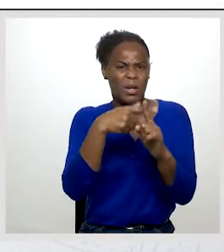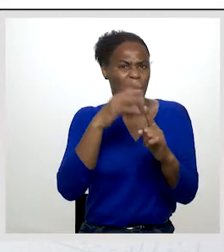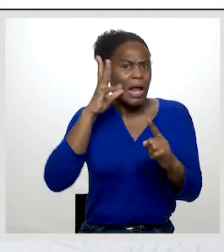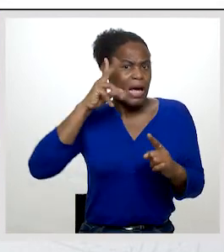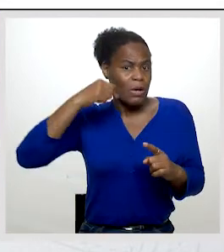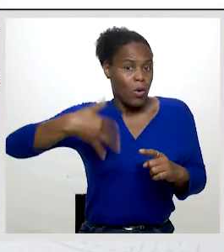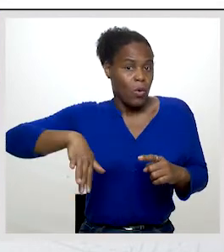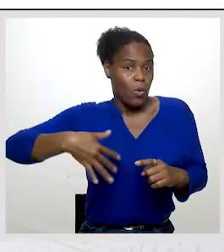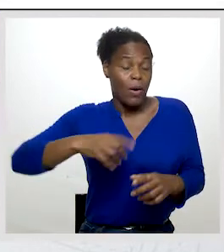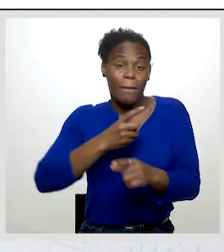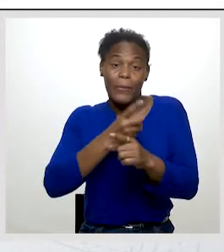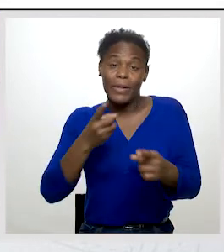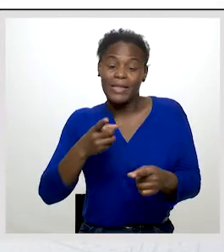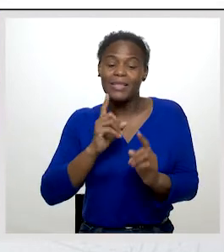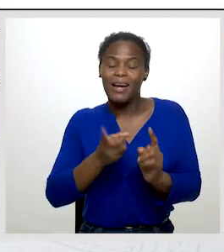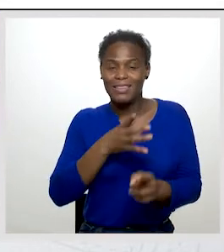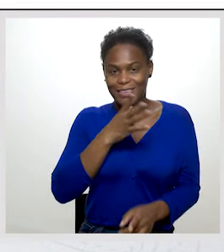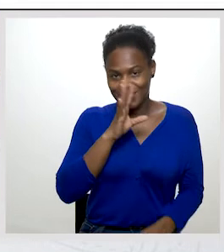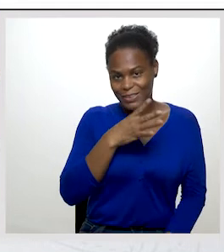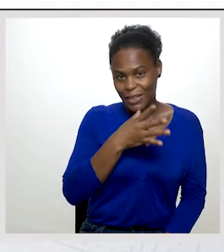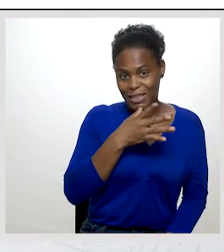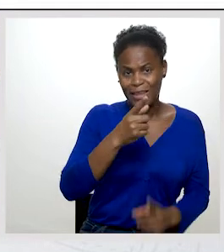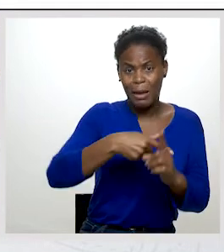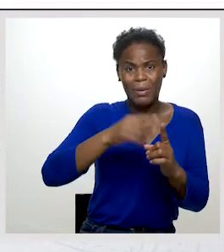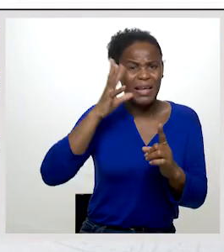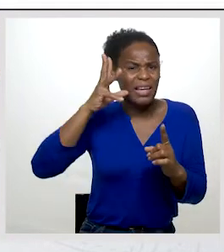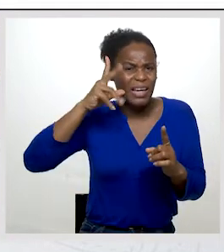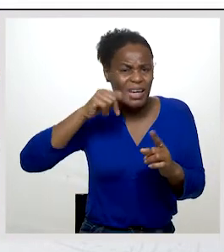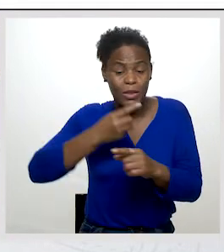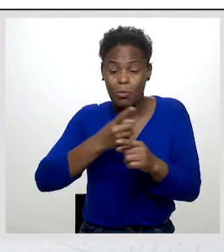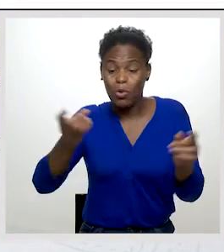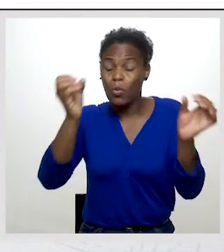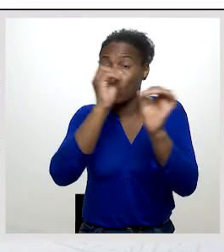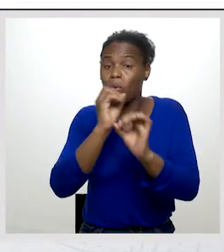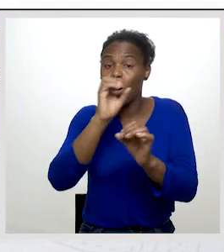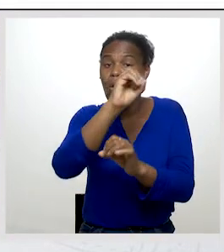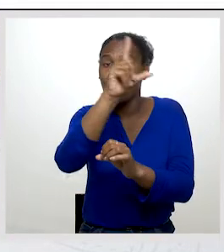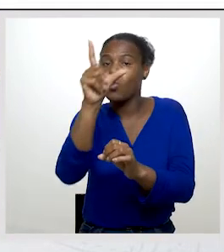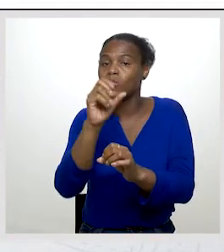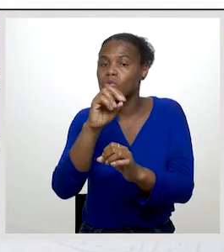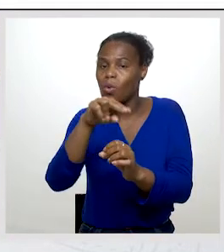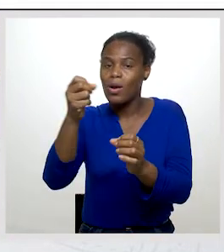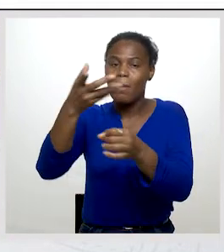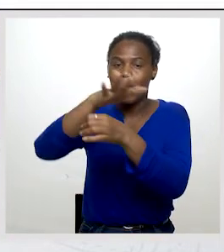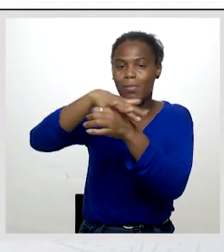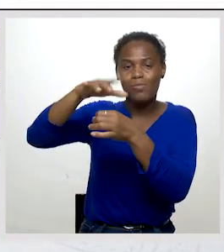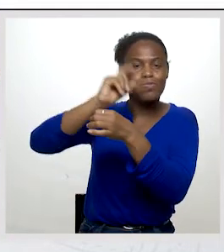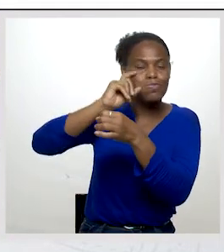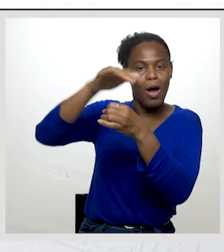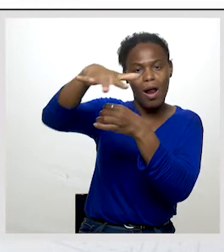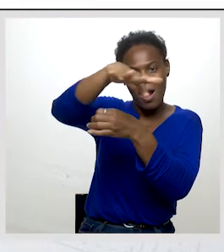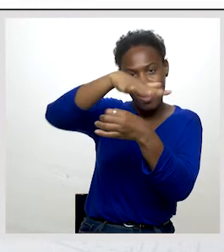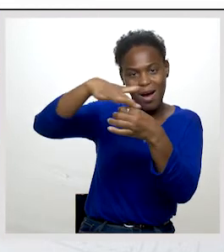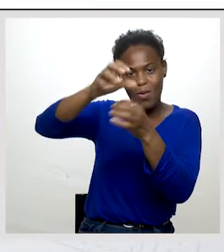temperaturas elevadíssimas. Por isso é que se diz aqui, temperaturas muito elevadas, porque não havia a camada protetora de